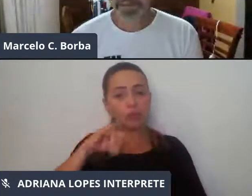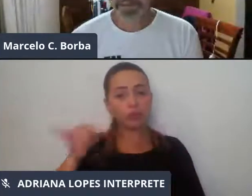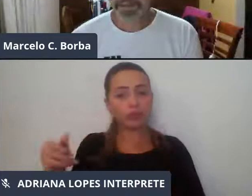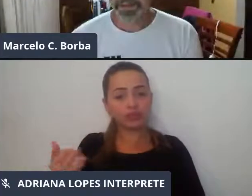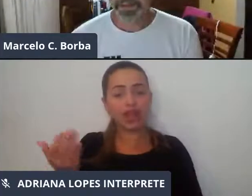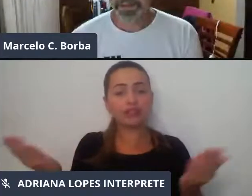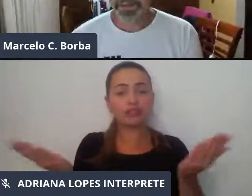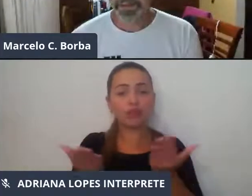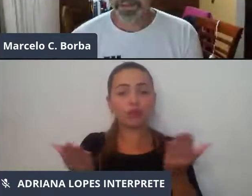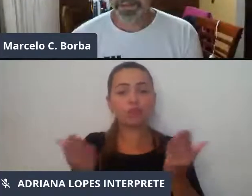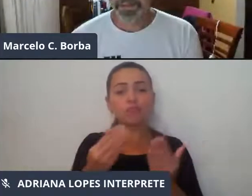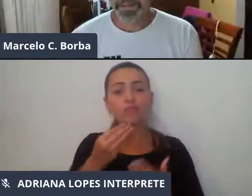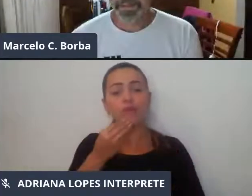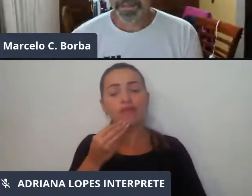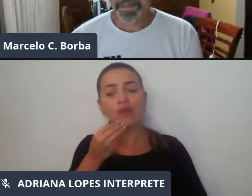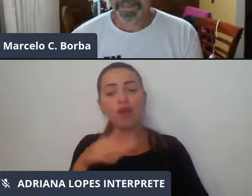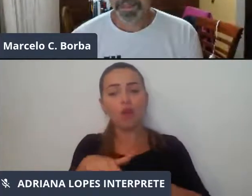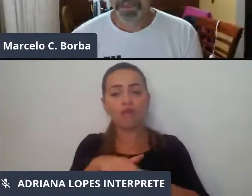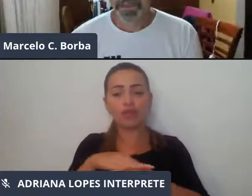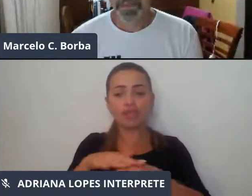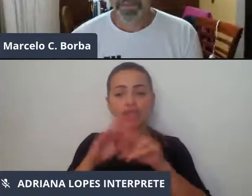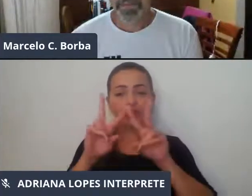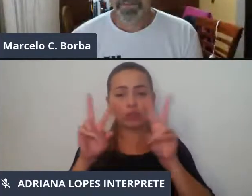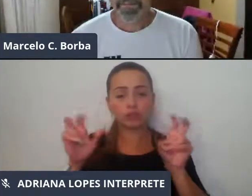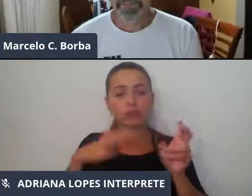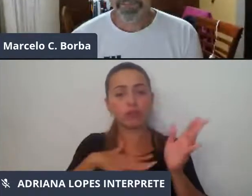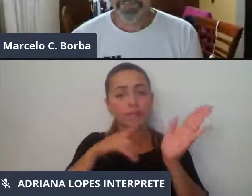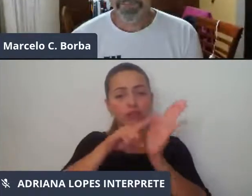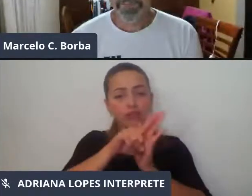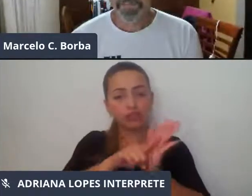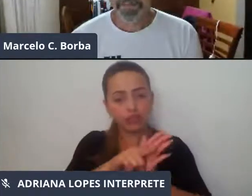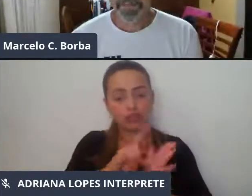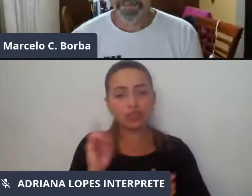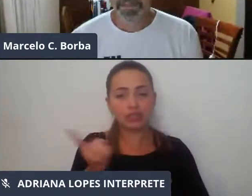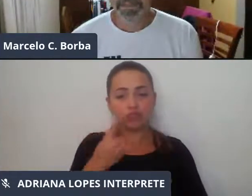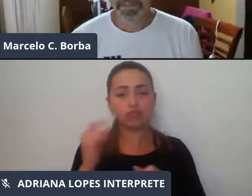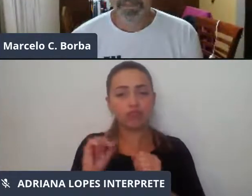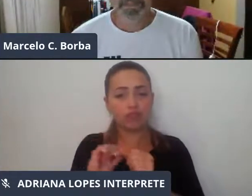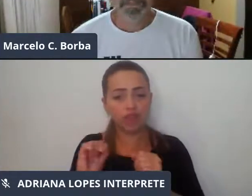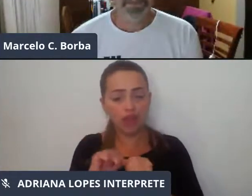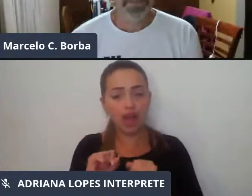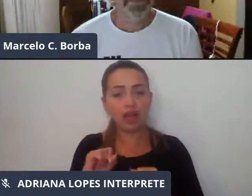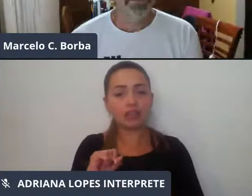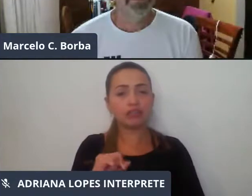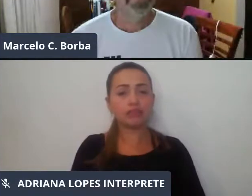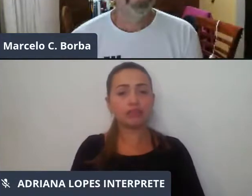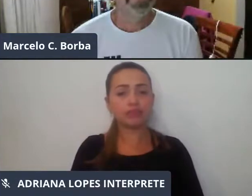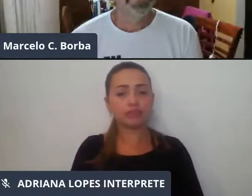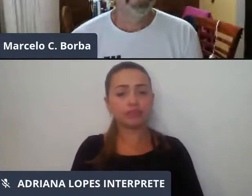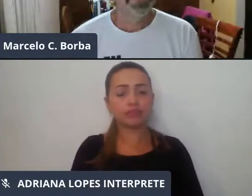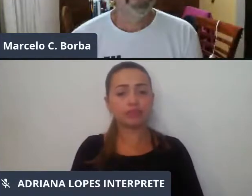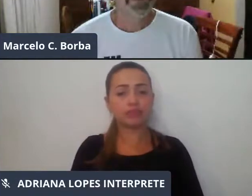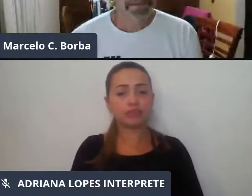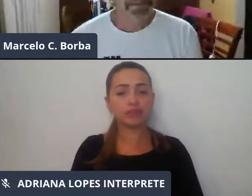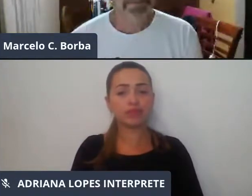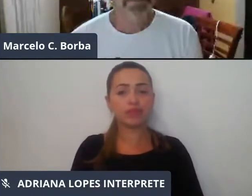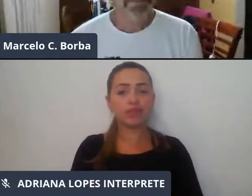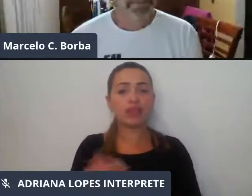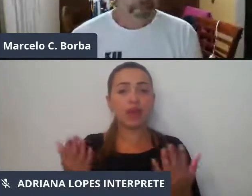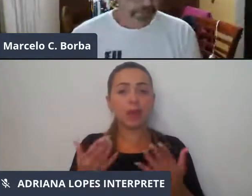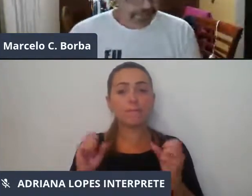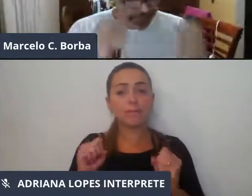de poder falar um pouco aí sobre a pesquisa que nós temos feito. A nossa especialidade não é, pode-se